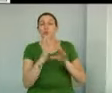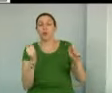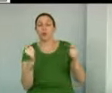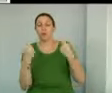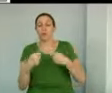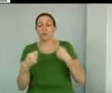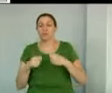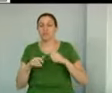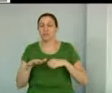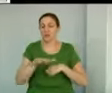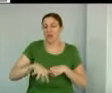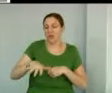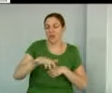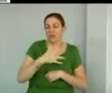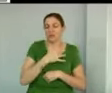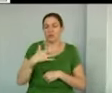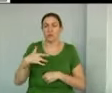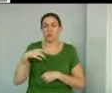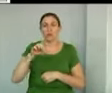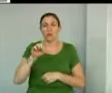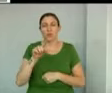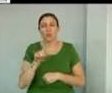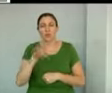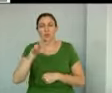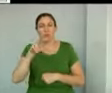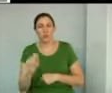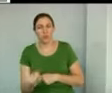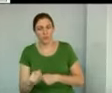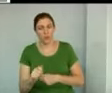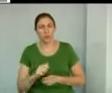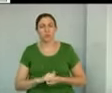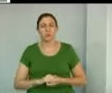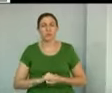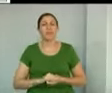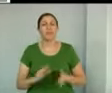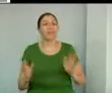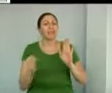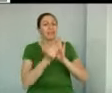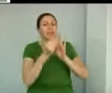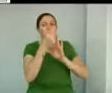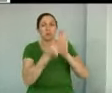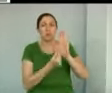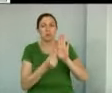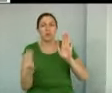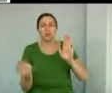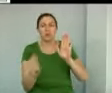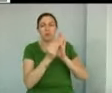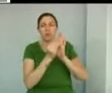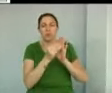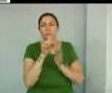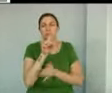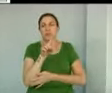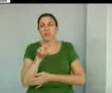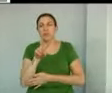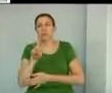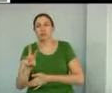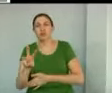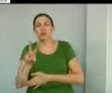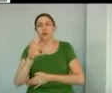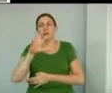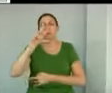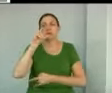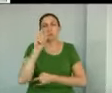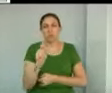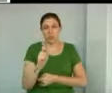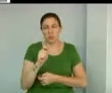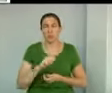saúde é R$ 91.370.000. Estamos orçando, colocando no orçamento, R$ 123 milhões. Né?